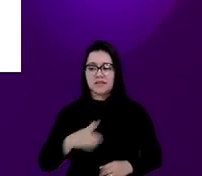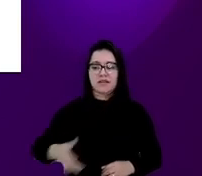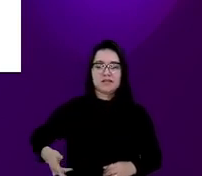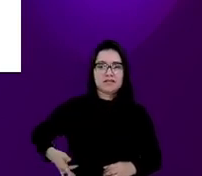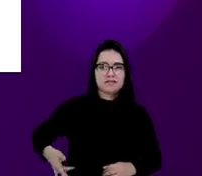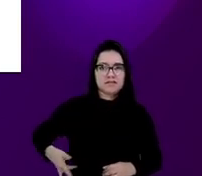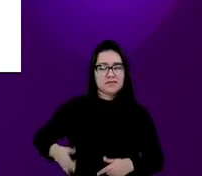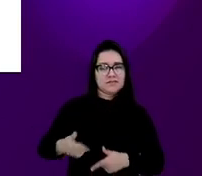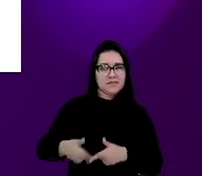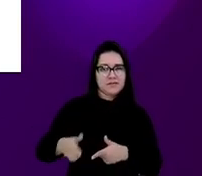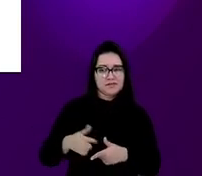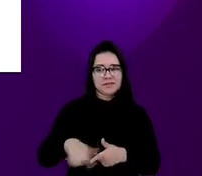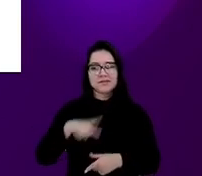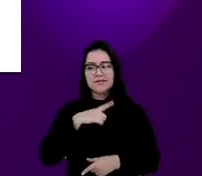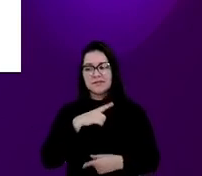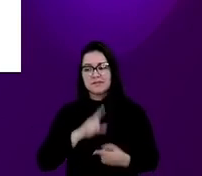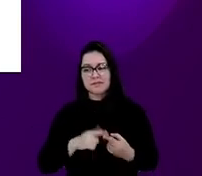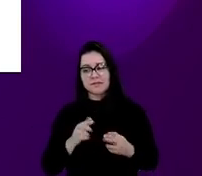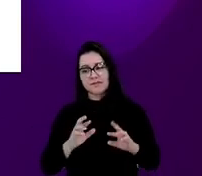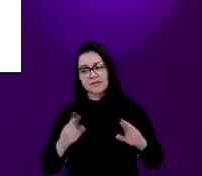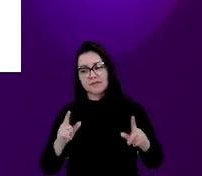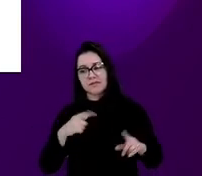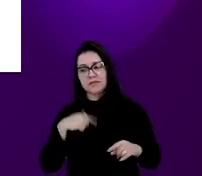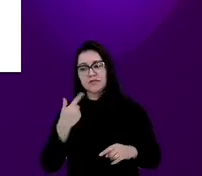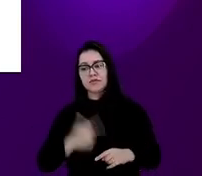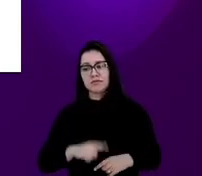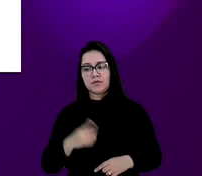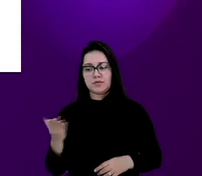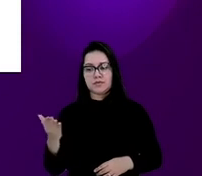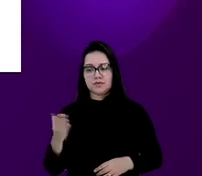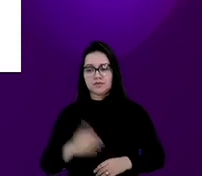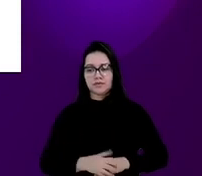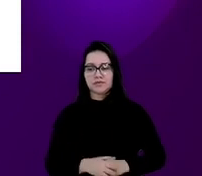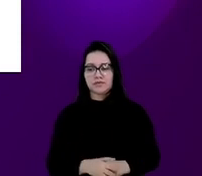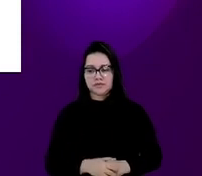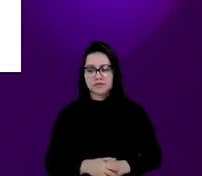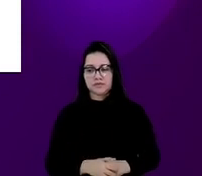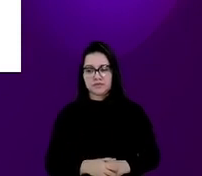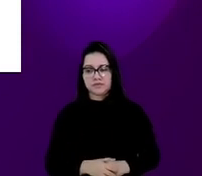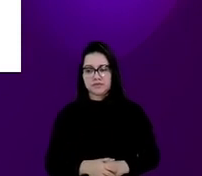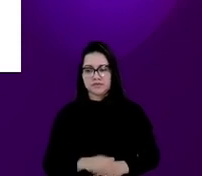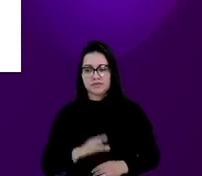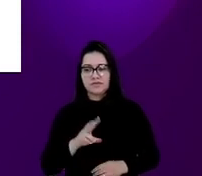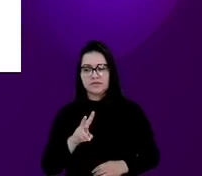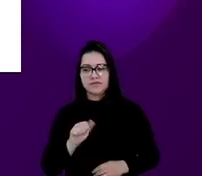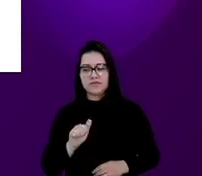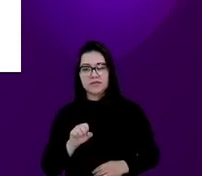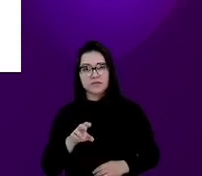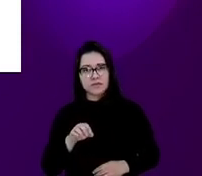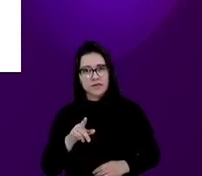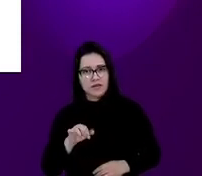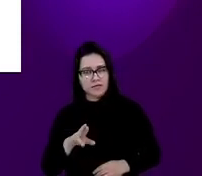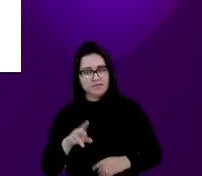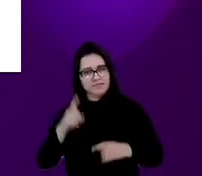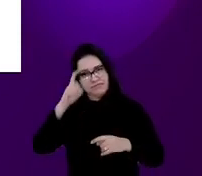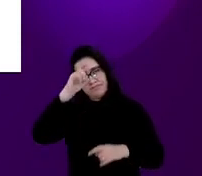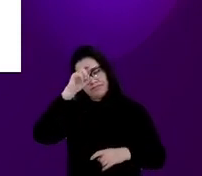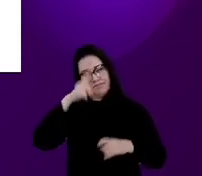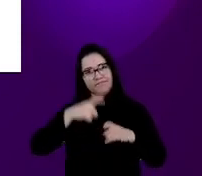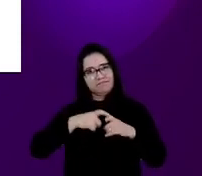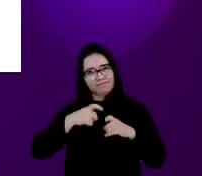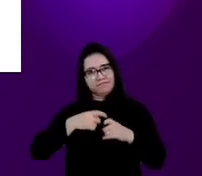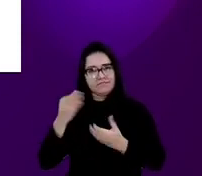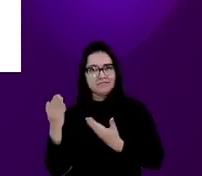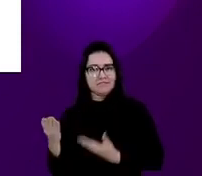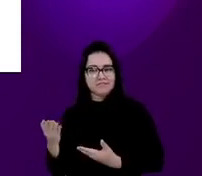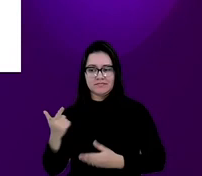coisa, né? Mais uma vez entra o nosso amigo vascular aí, o Kenji, né? Esse é um sarcoma um leiomiosarcoma